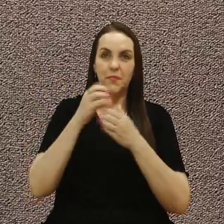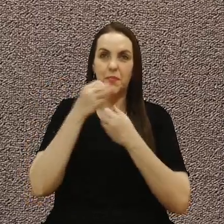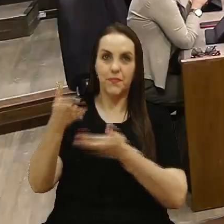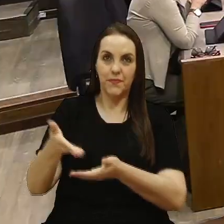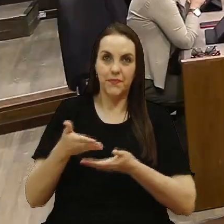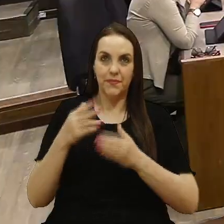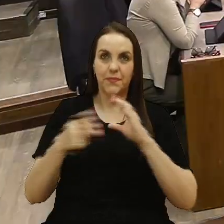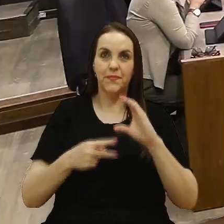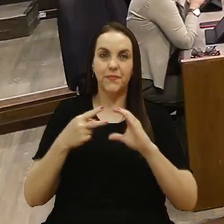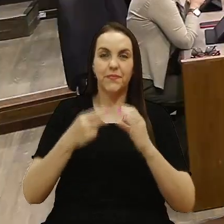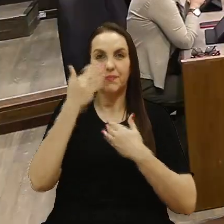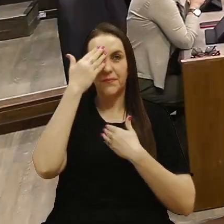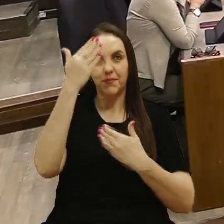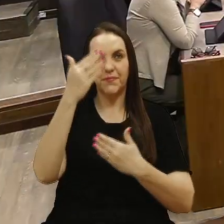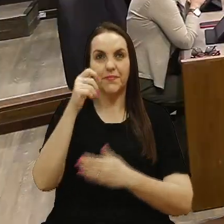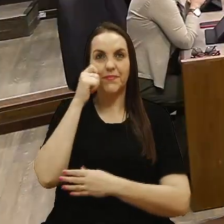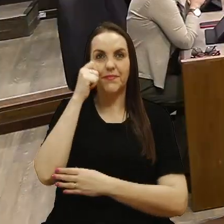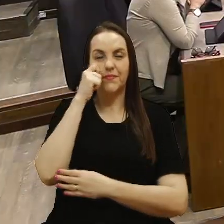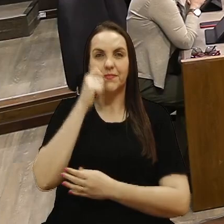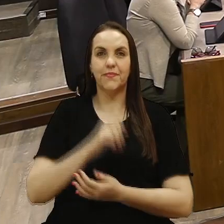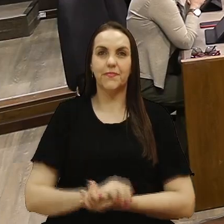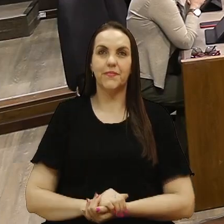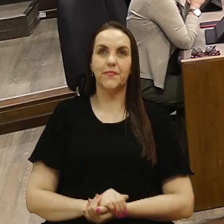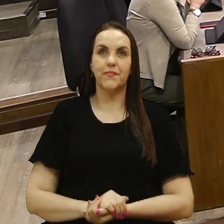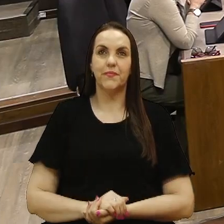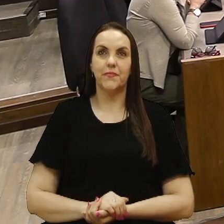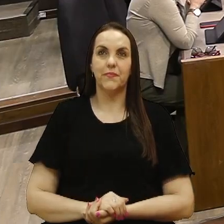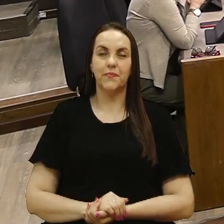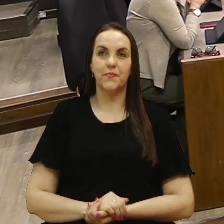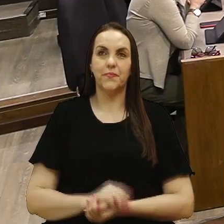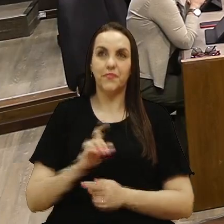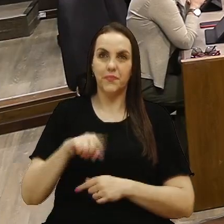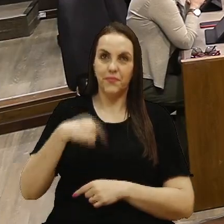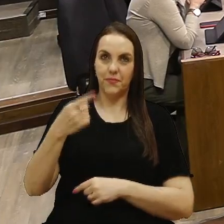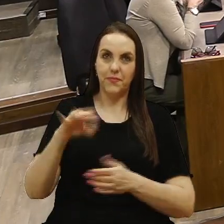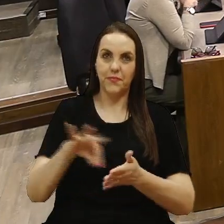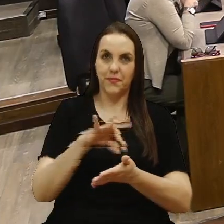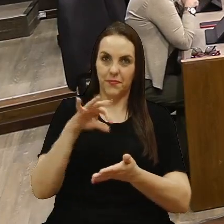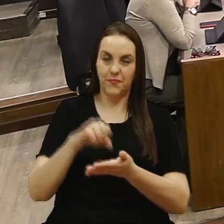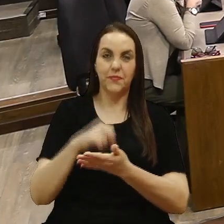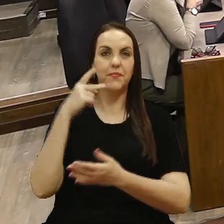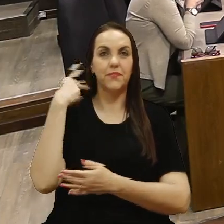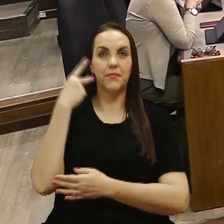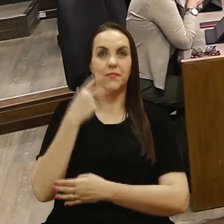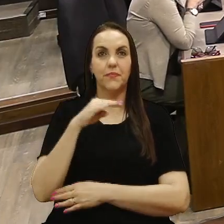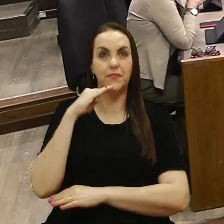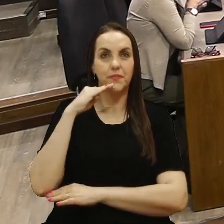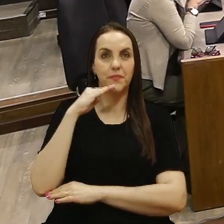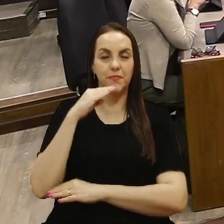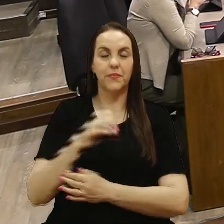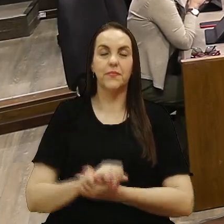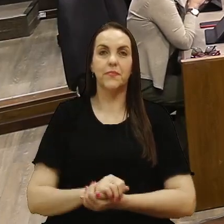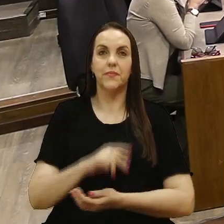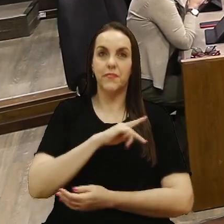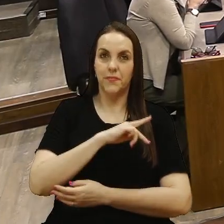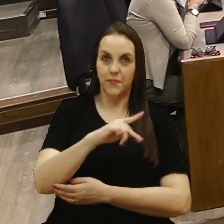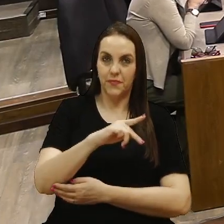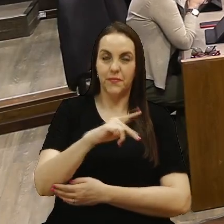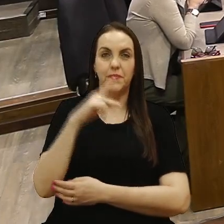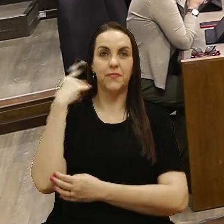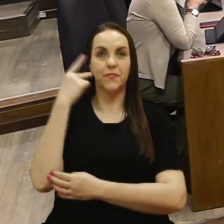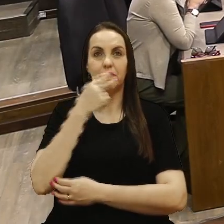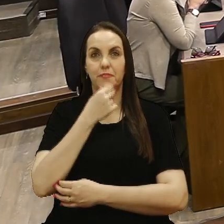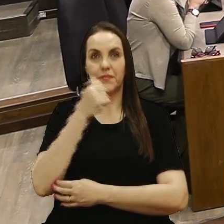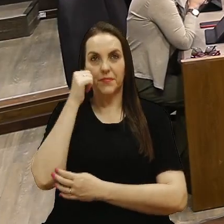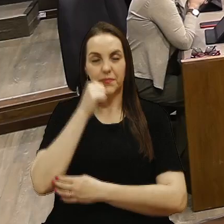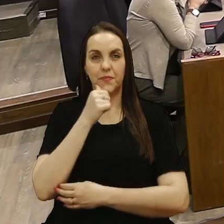vocês. Próximo inscrito, vereador Bortola. Senhor presidente, senhoras e senhores vereadores, bom dia a